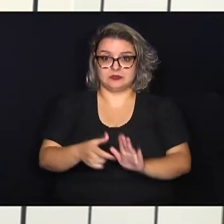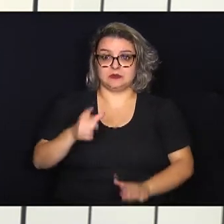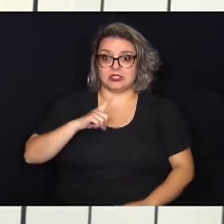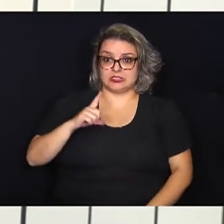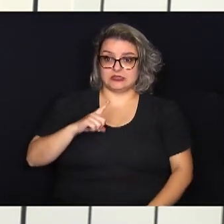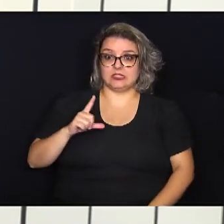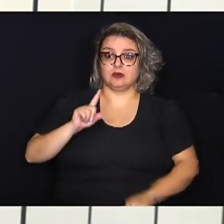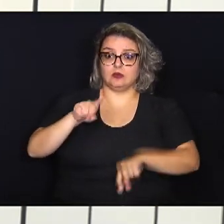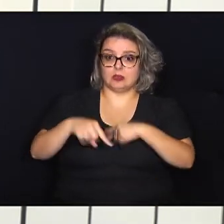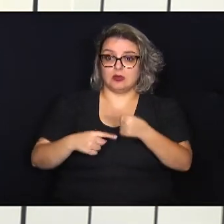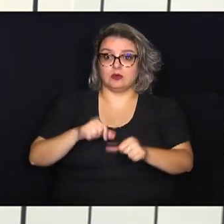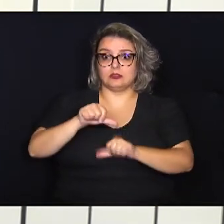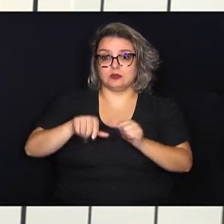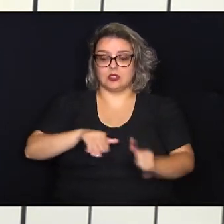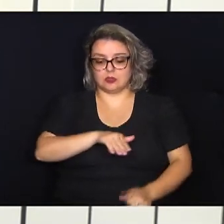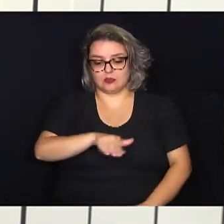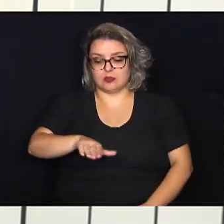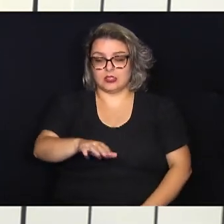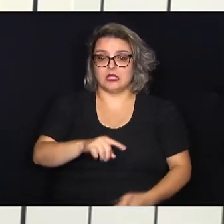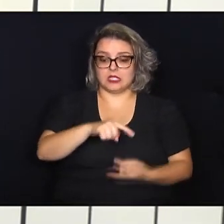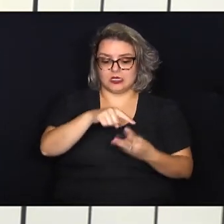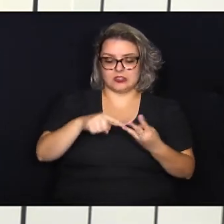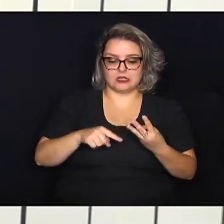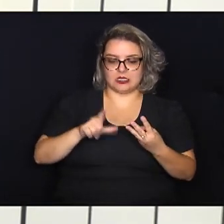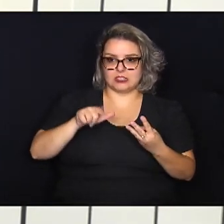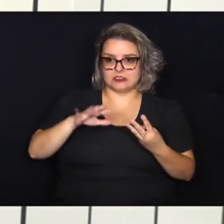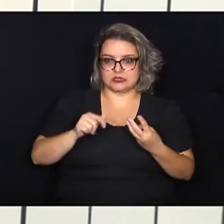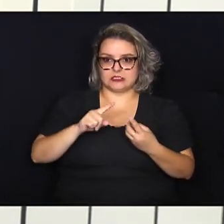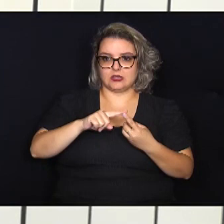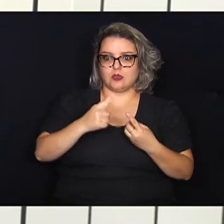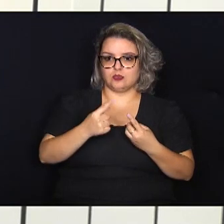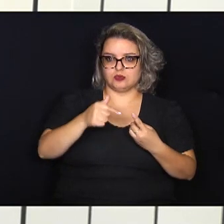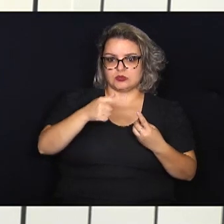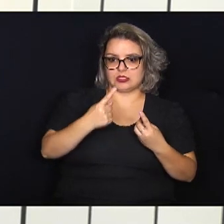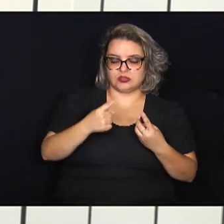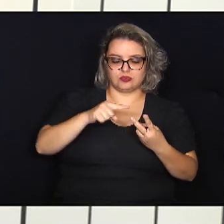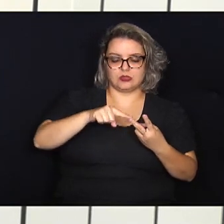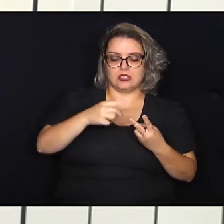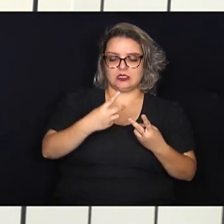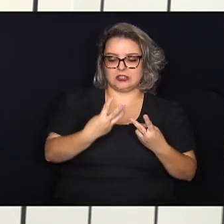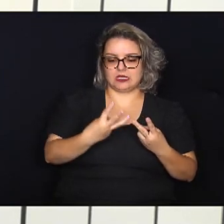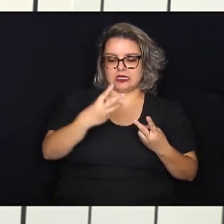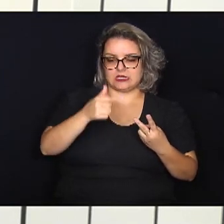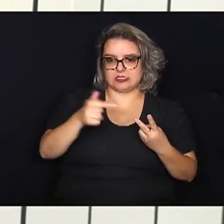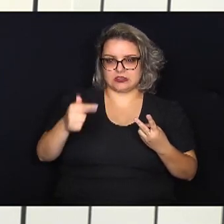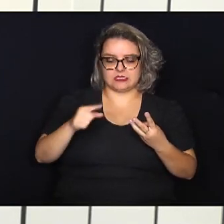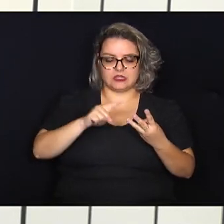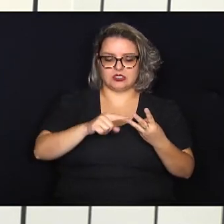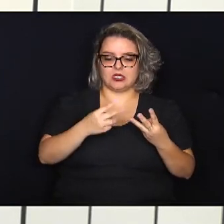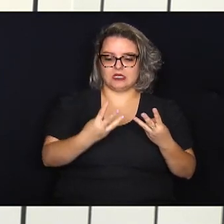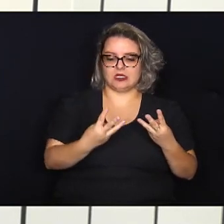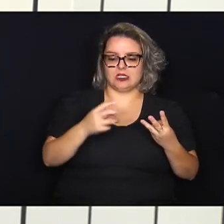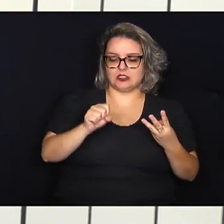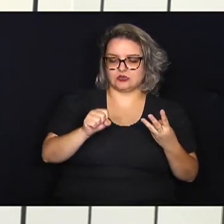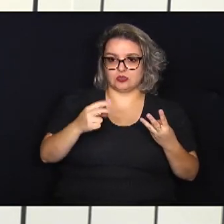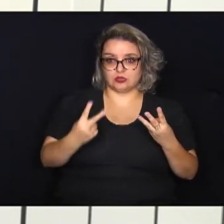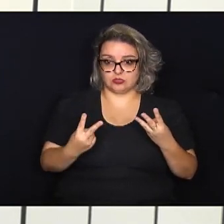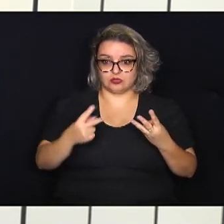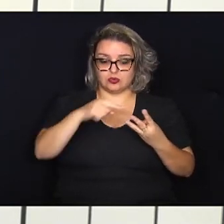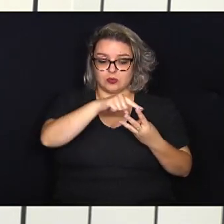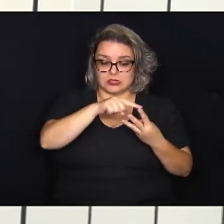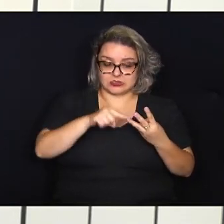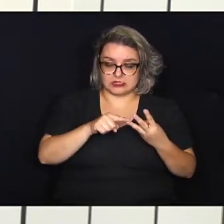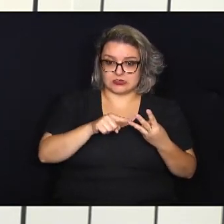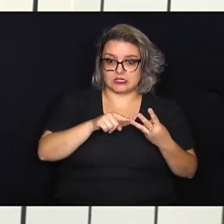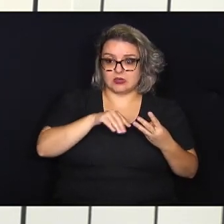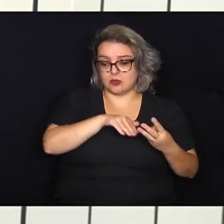uma mudança de itinerário em 3 linhas. A 171, a 377 e a 382, elas vão parar